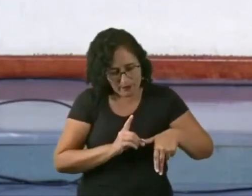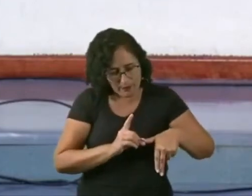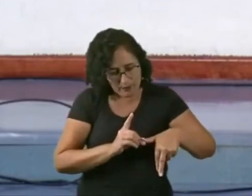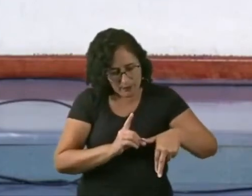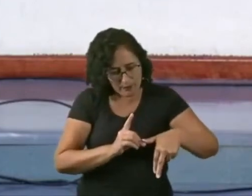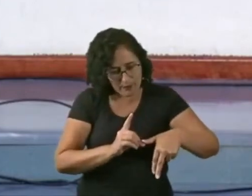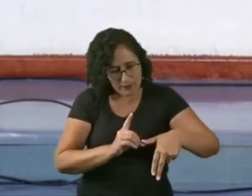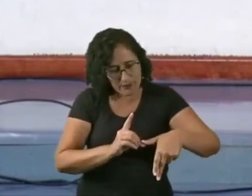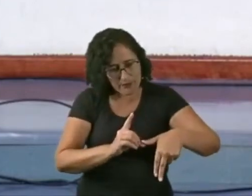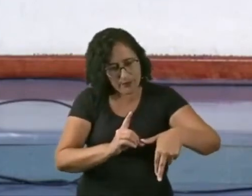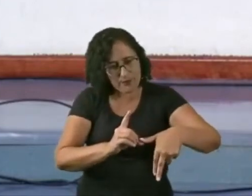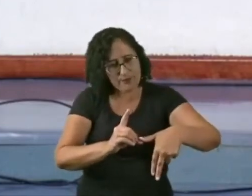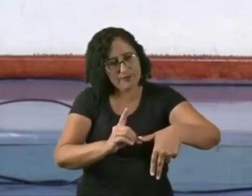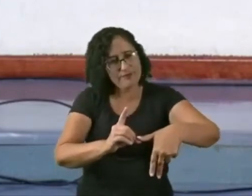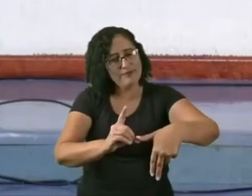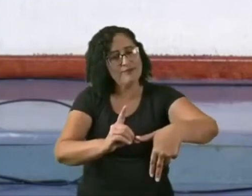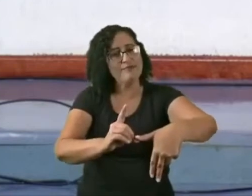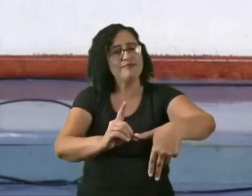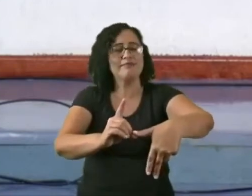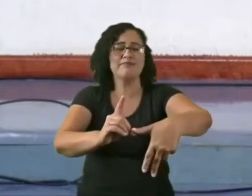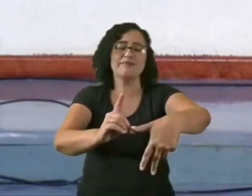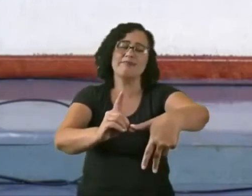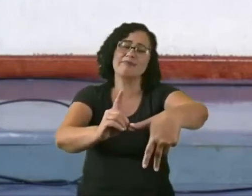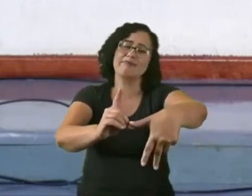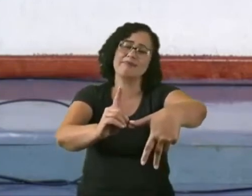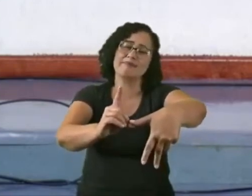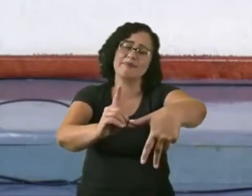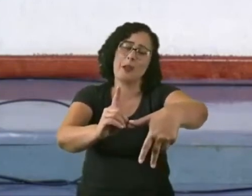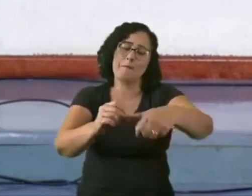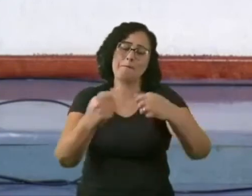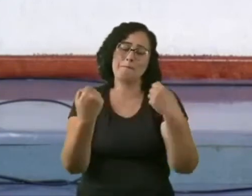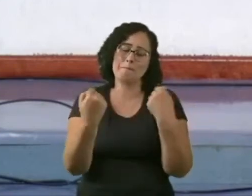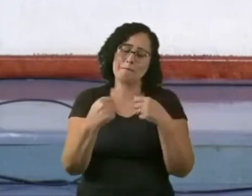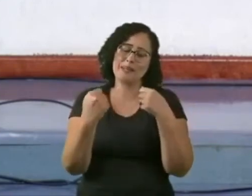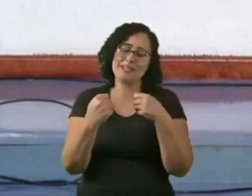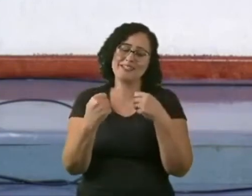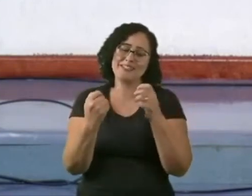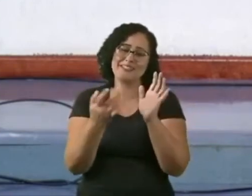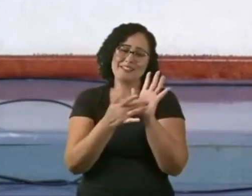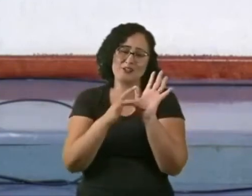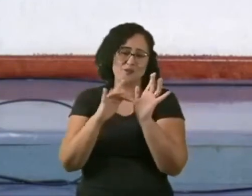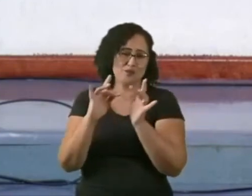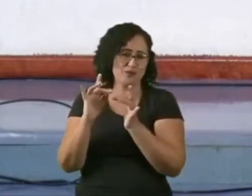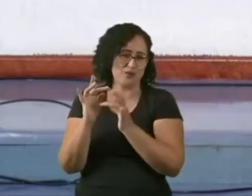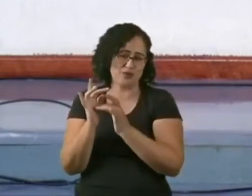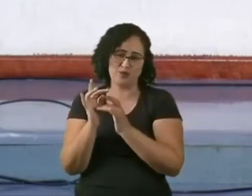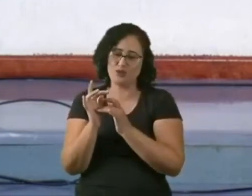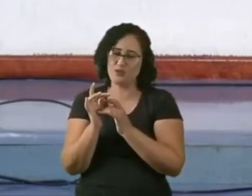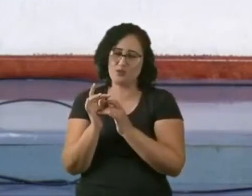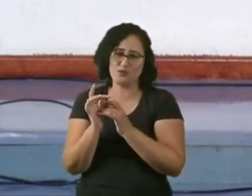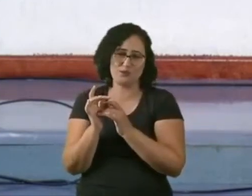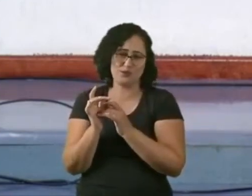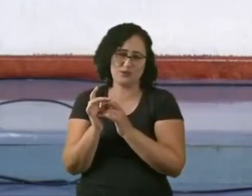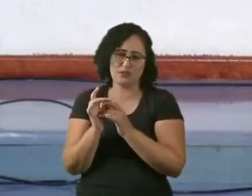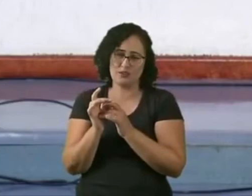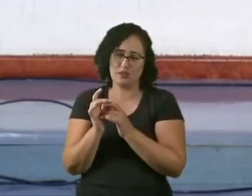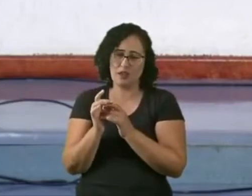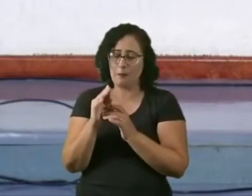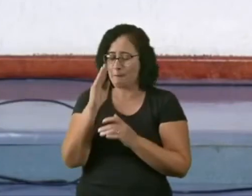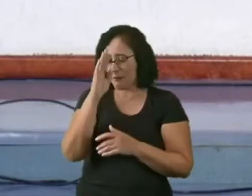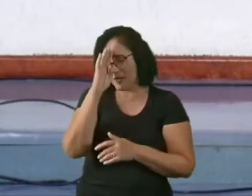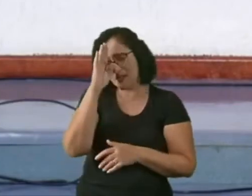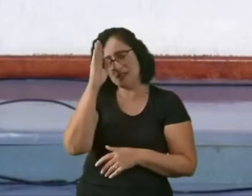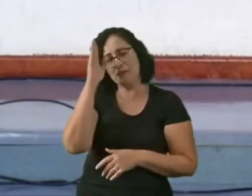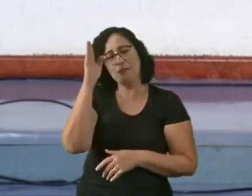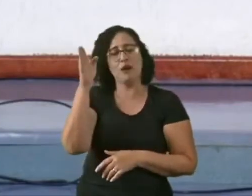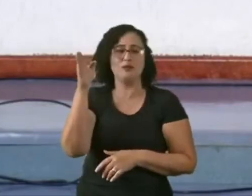indispensável. De tudo que falamos aqui, essa é essencial. Não